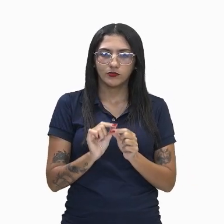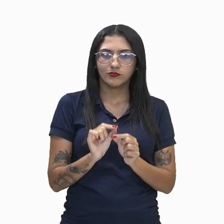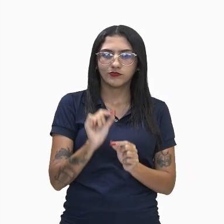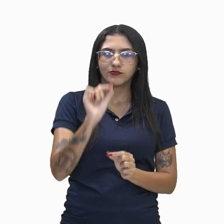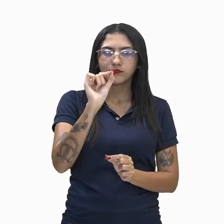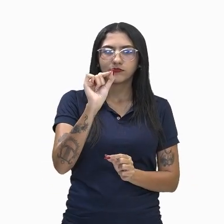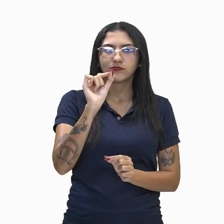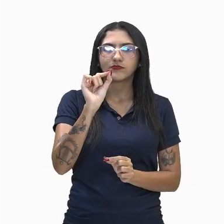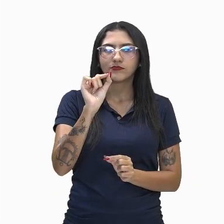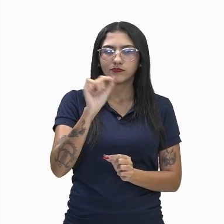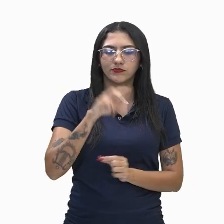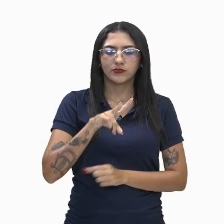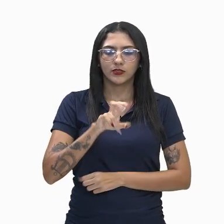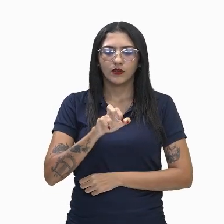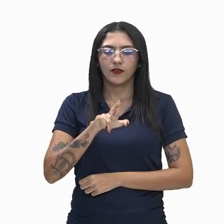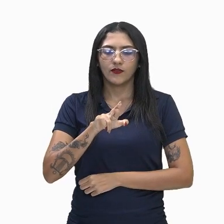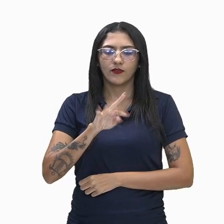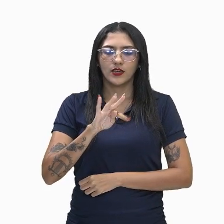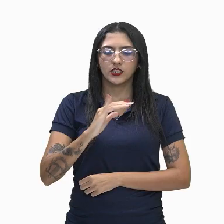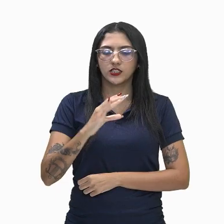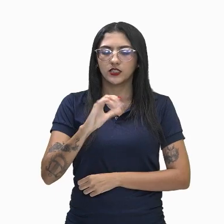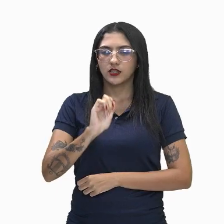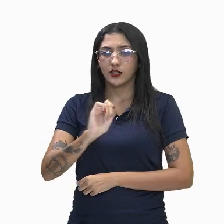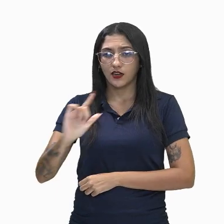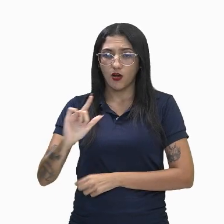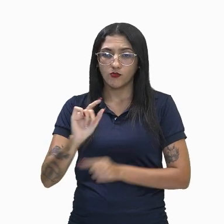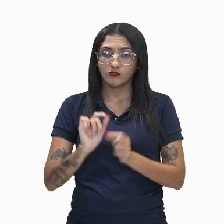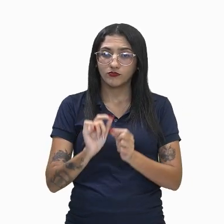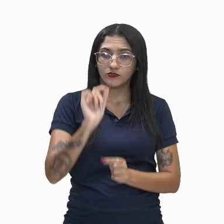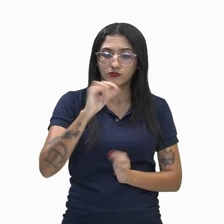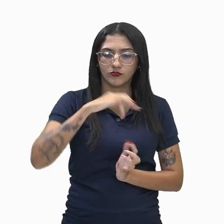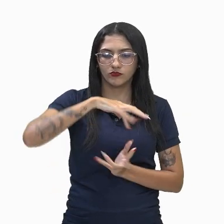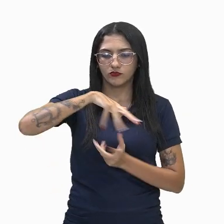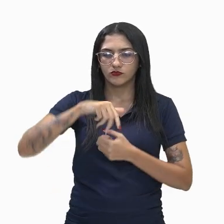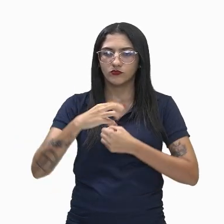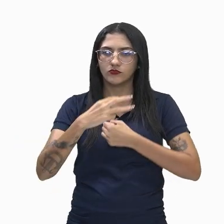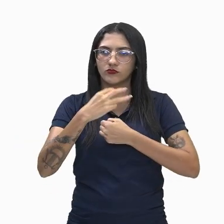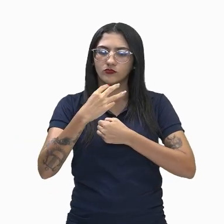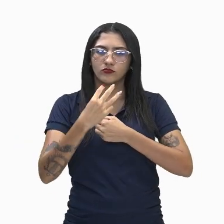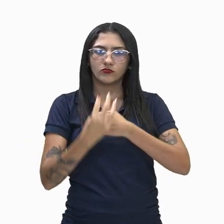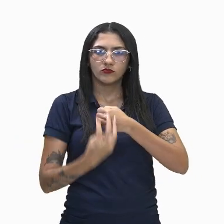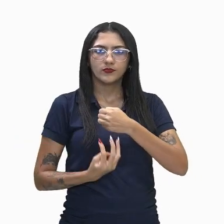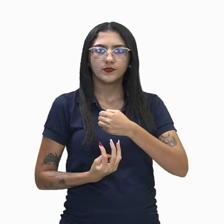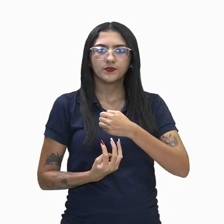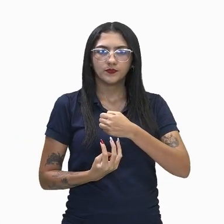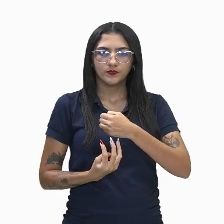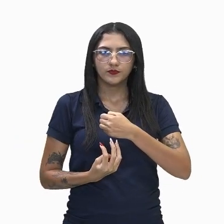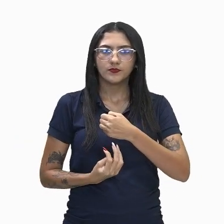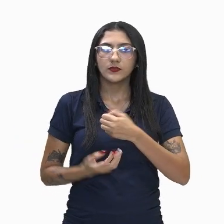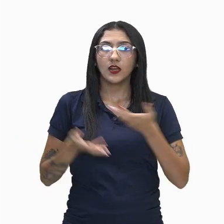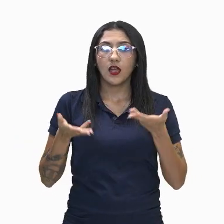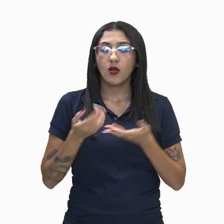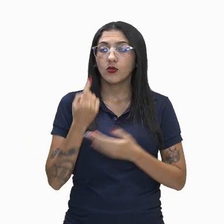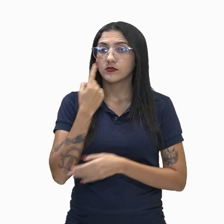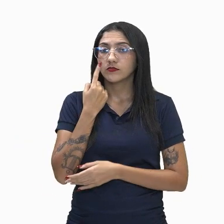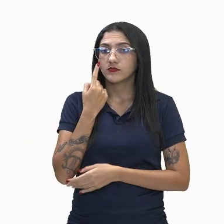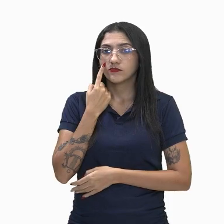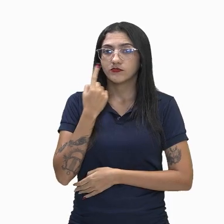do planeta, tá bom? E aí, ao contrário da linha do Equador, né, nós temos aqui, olha, o